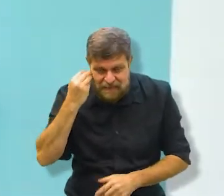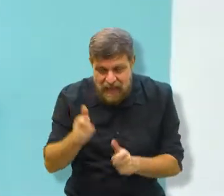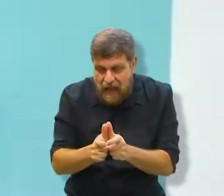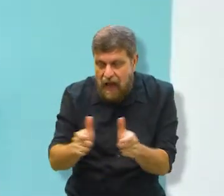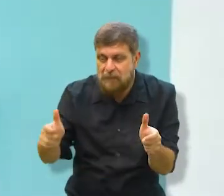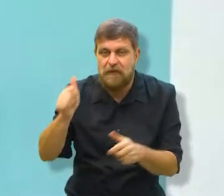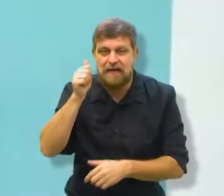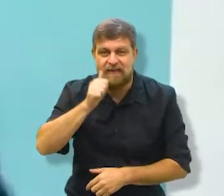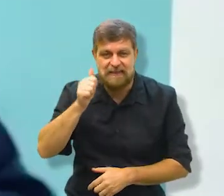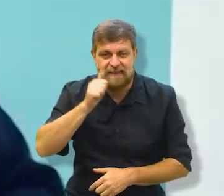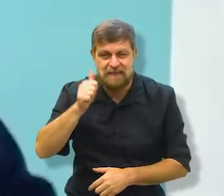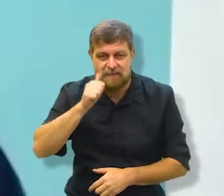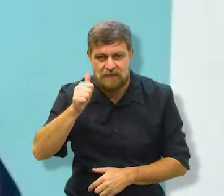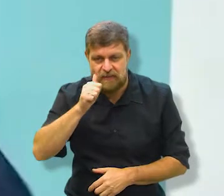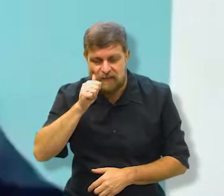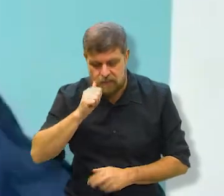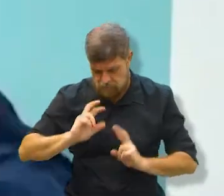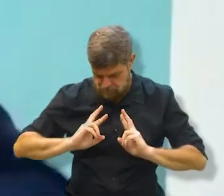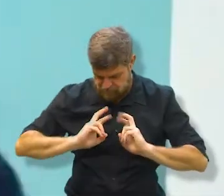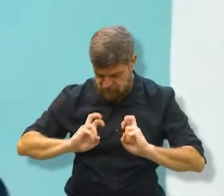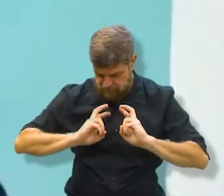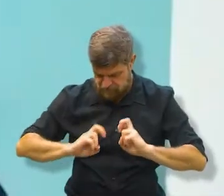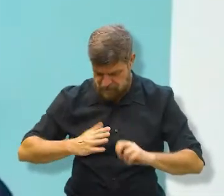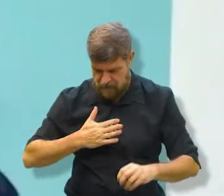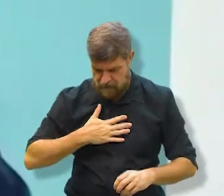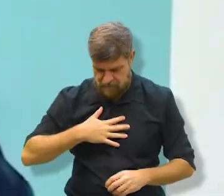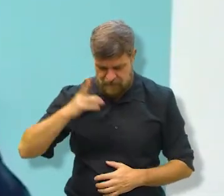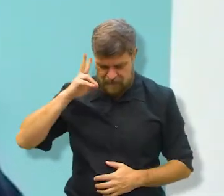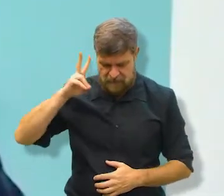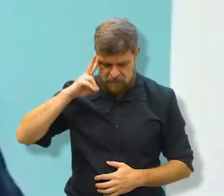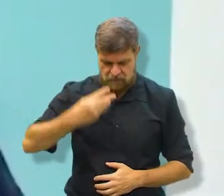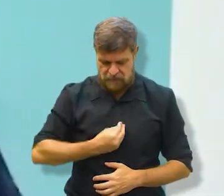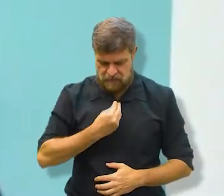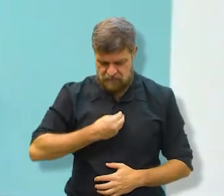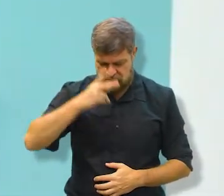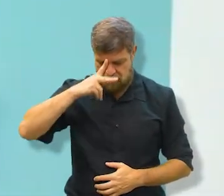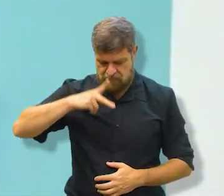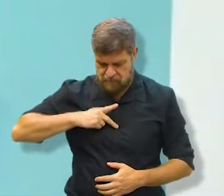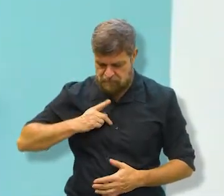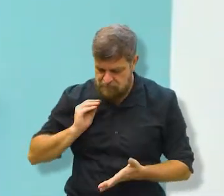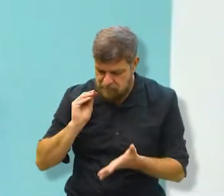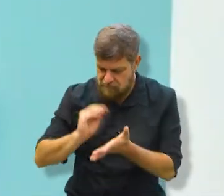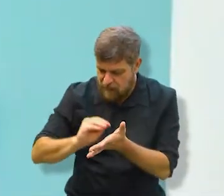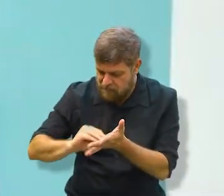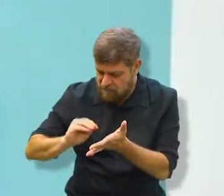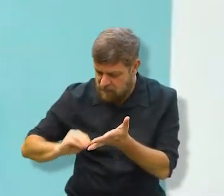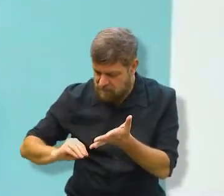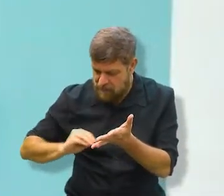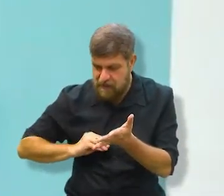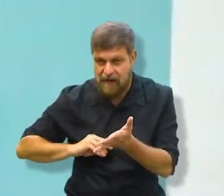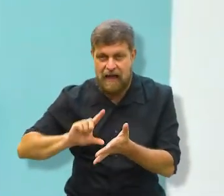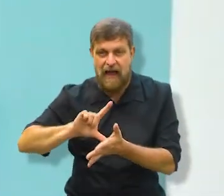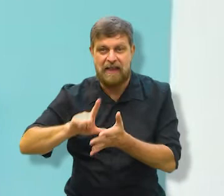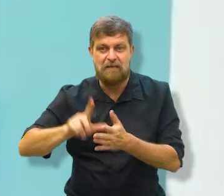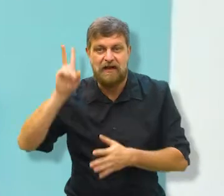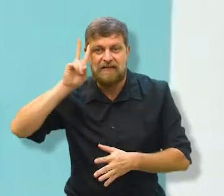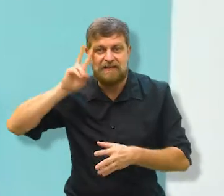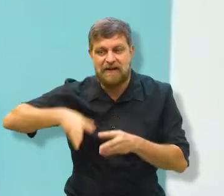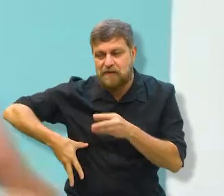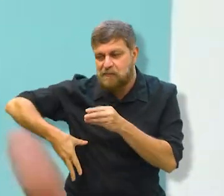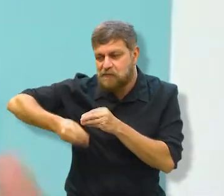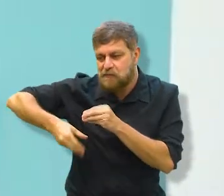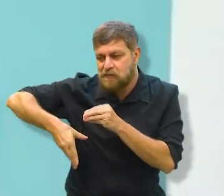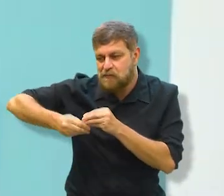né, partiram da própria história. E a partir da própria história foram inventando histórias,